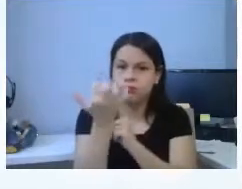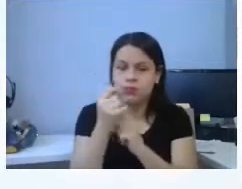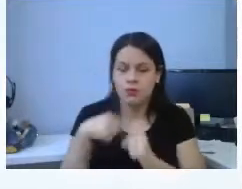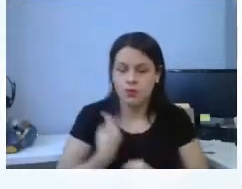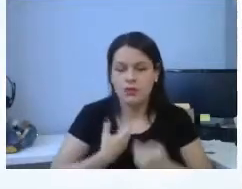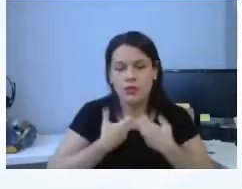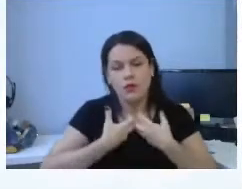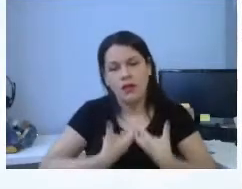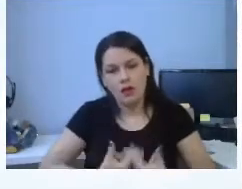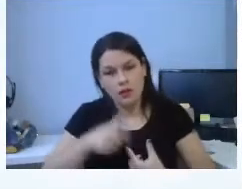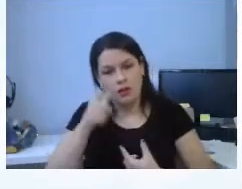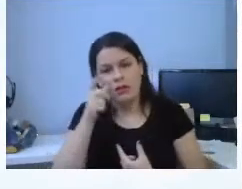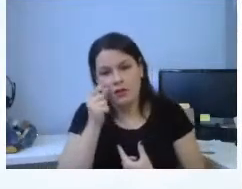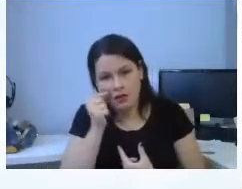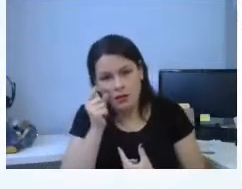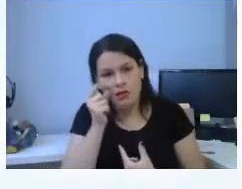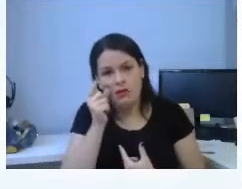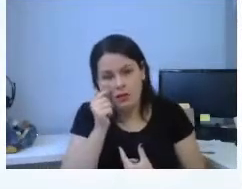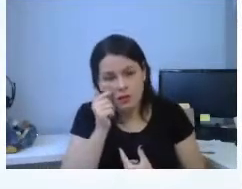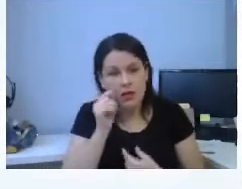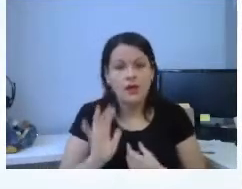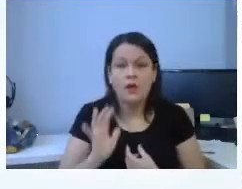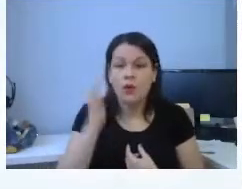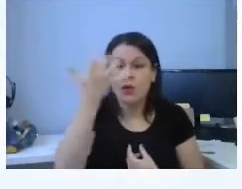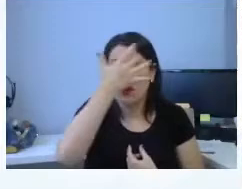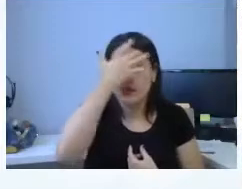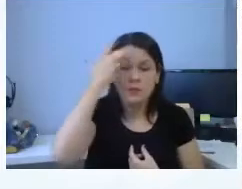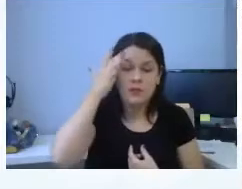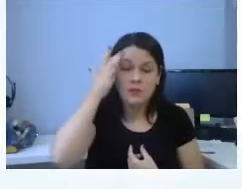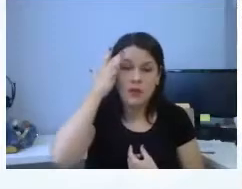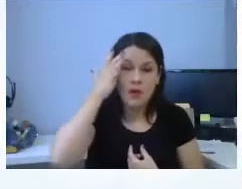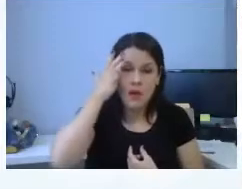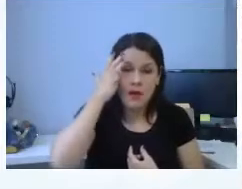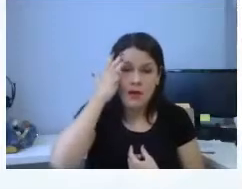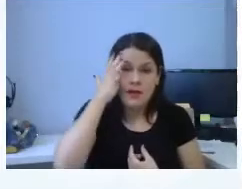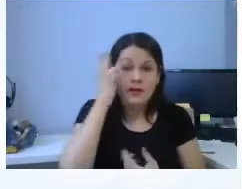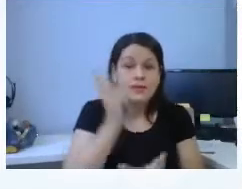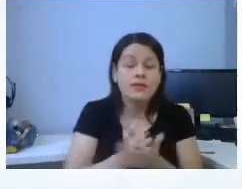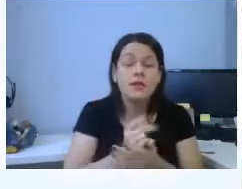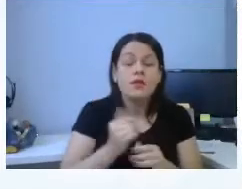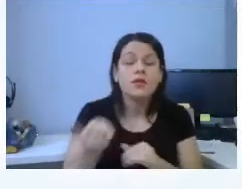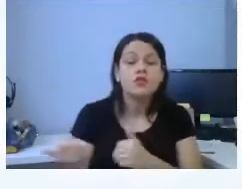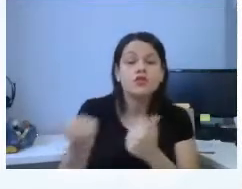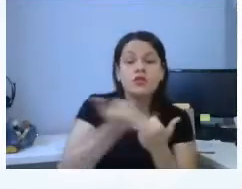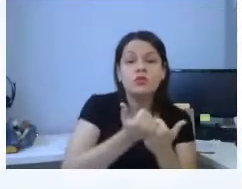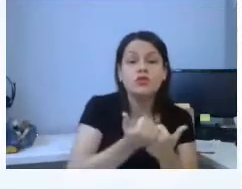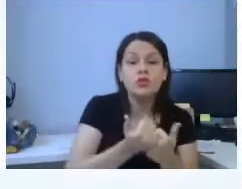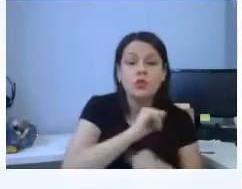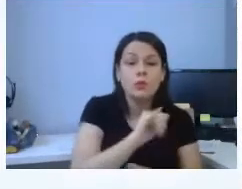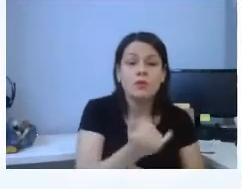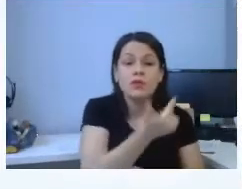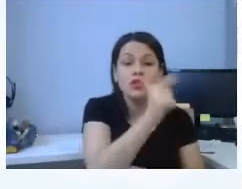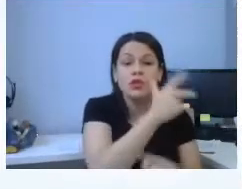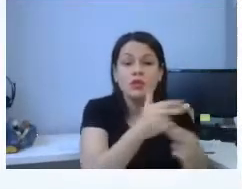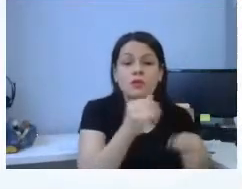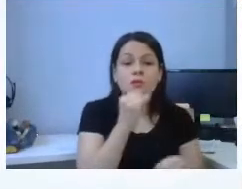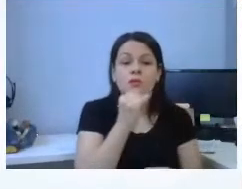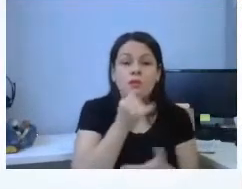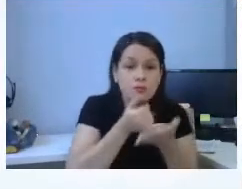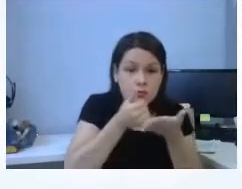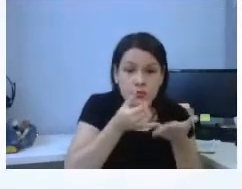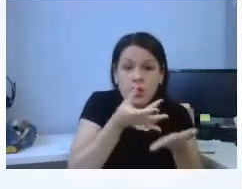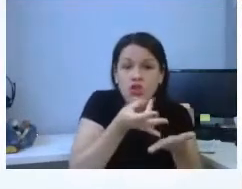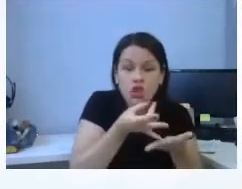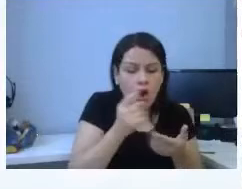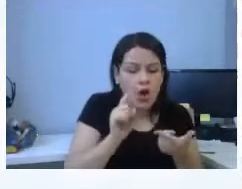cansaço, e isso faz com que as pessoas acabem se abusando um pouco do álcool e outras drogas, um comportamento sedentário